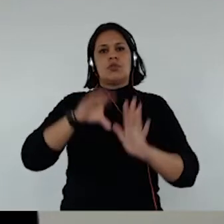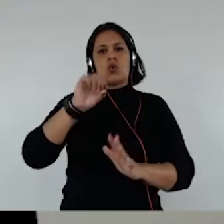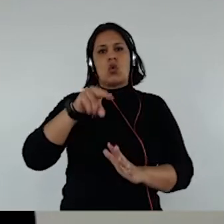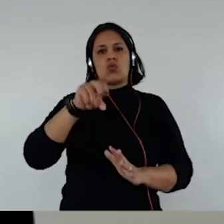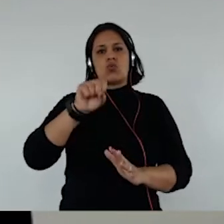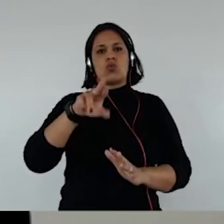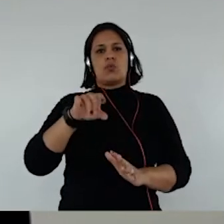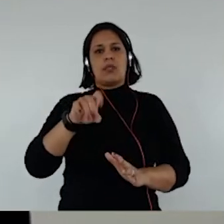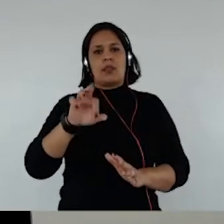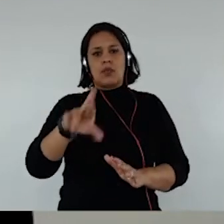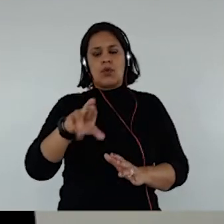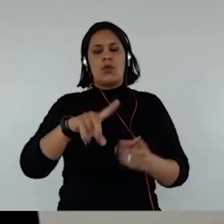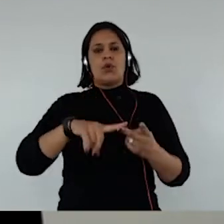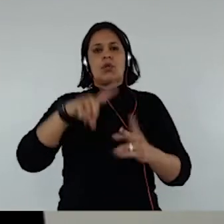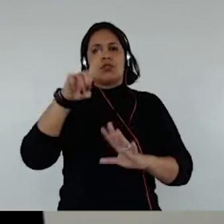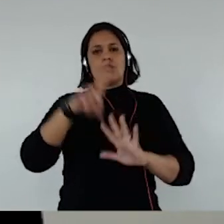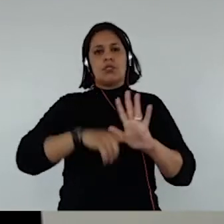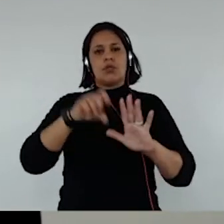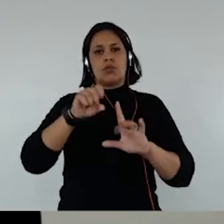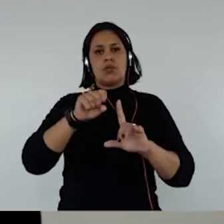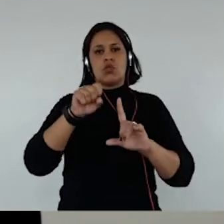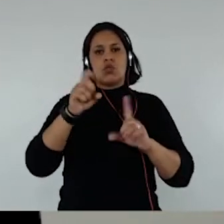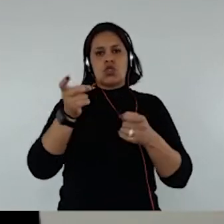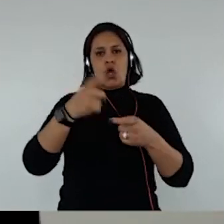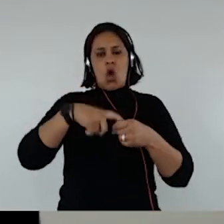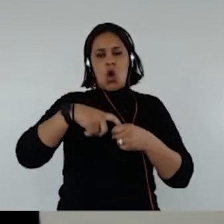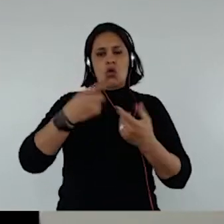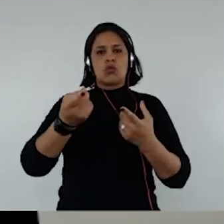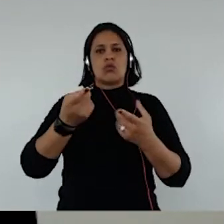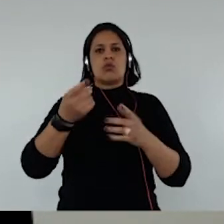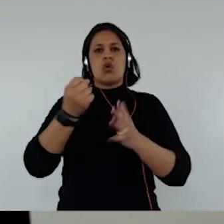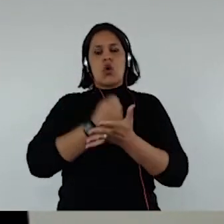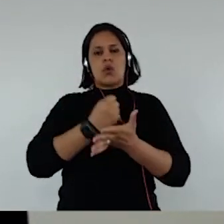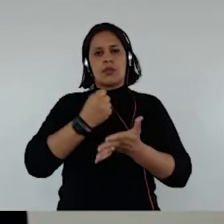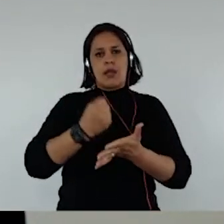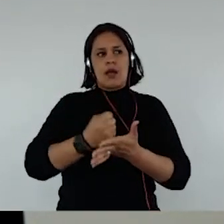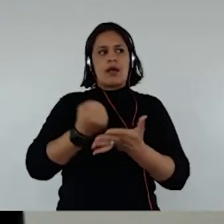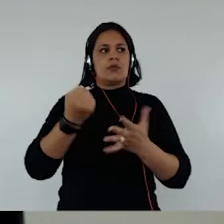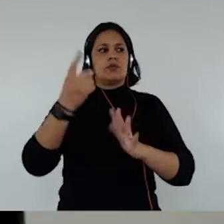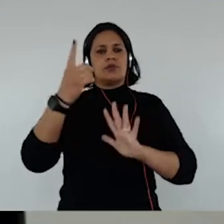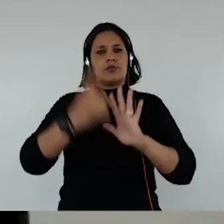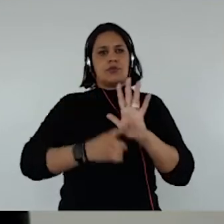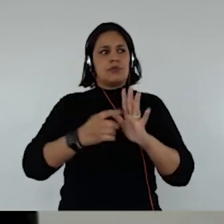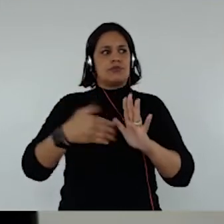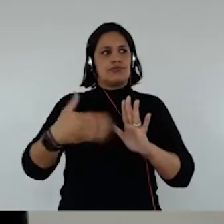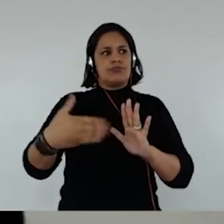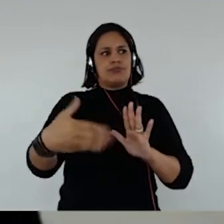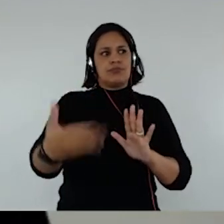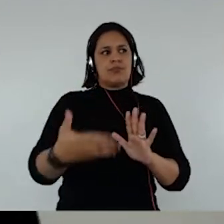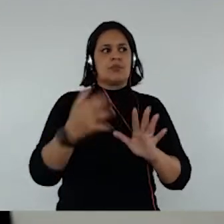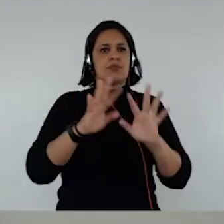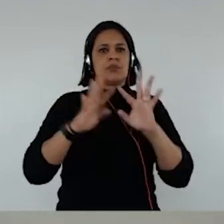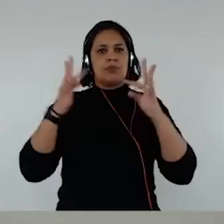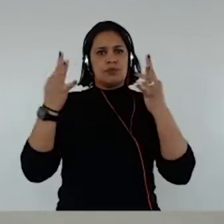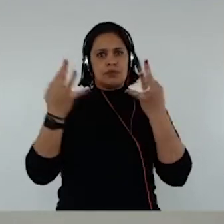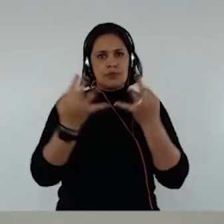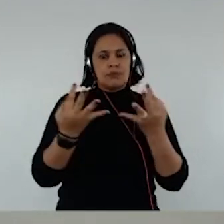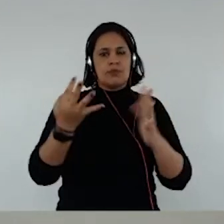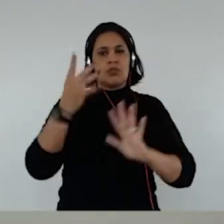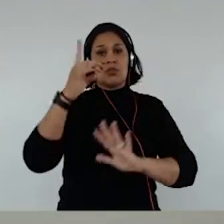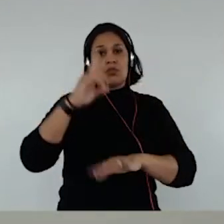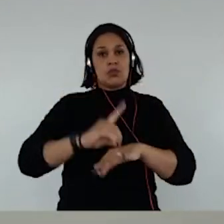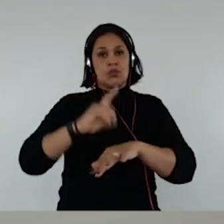direito societário, direito administrativo, contratos, direitos das sucessões de família, doutor em